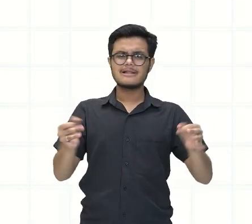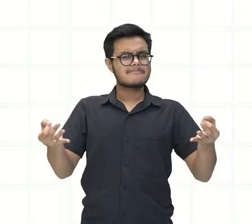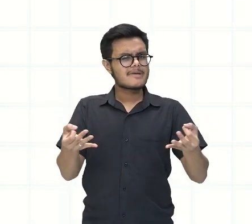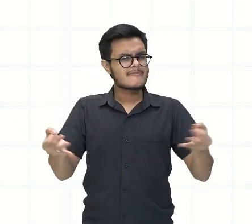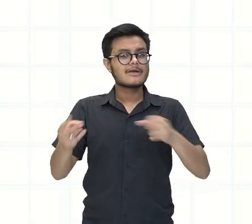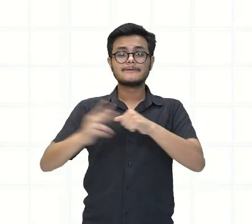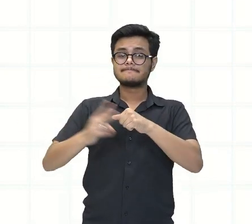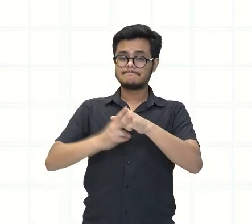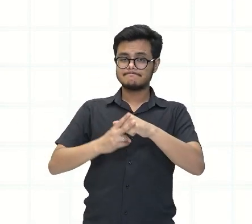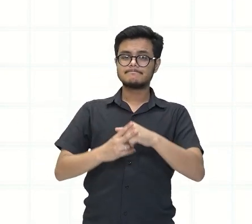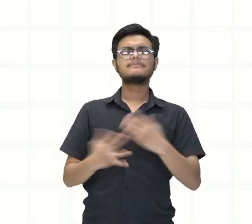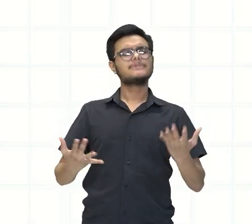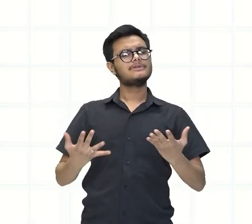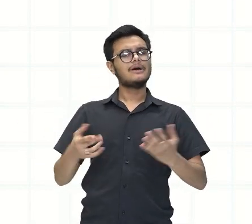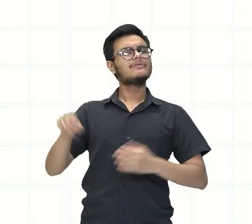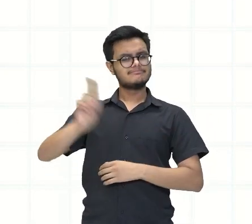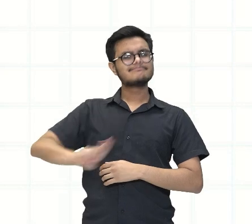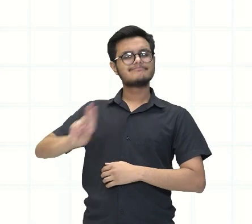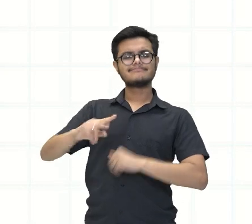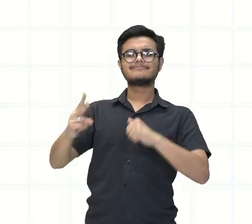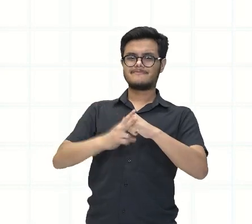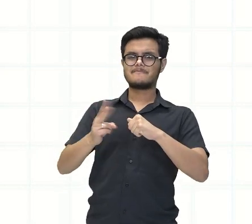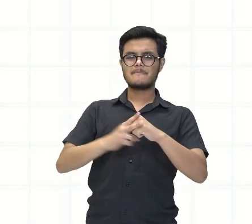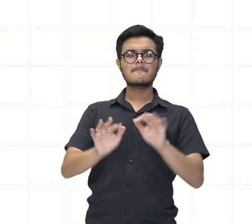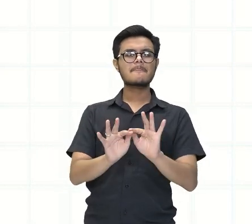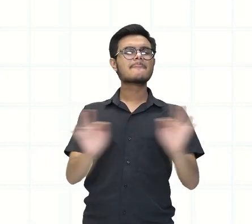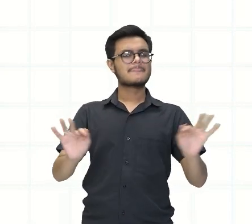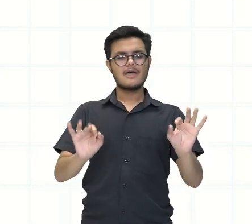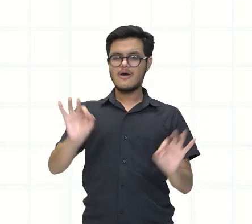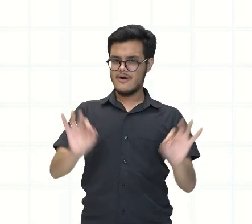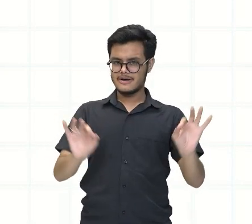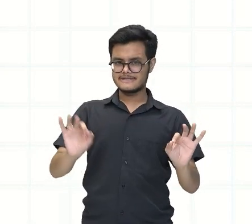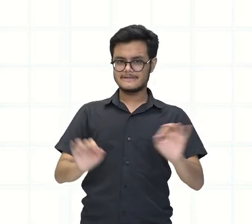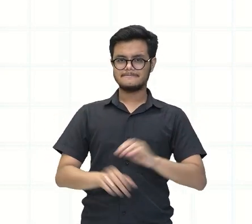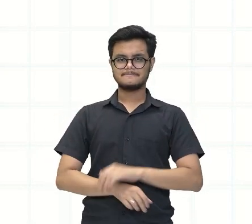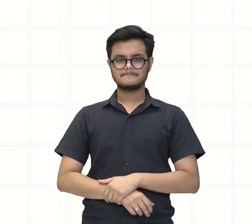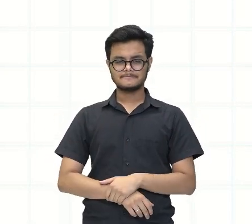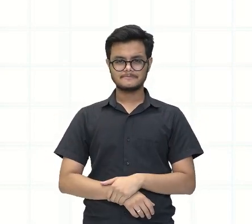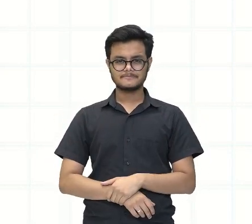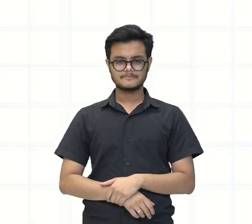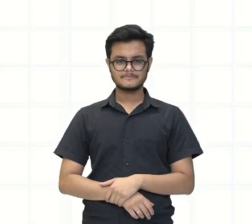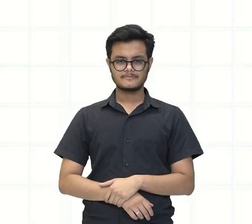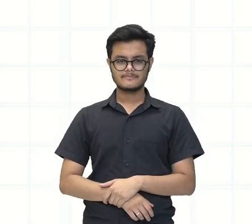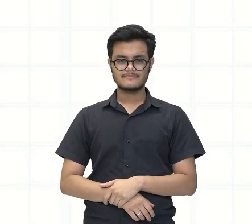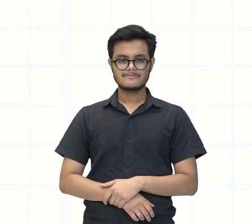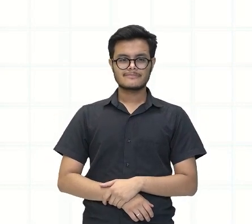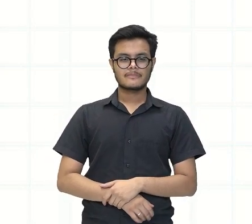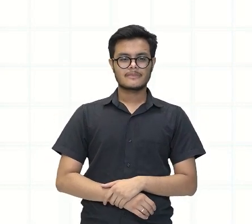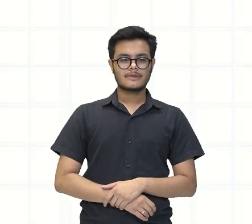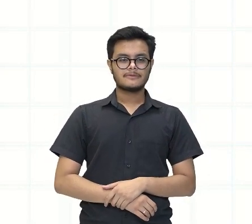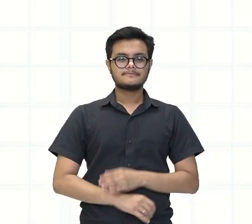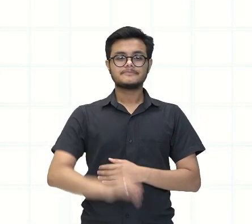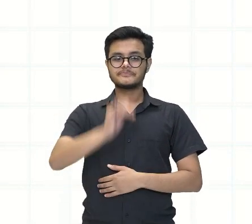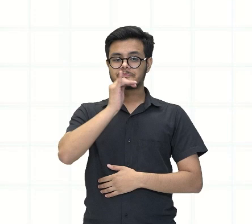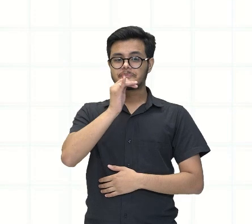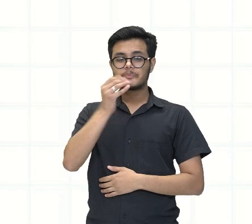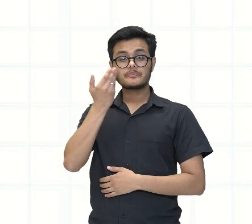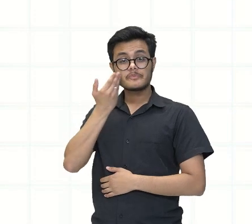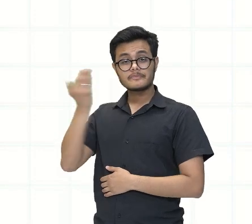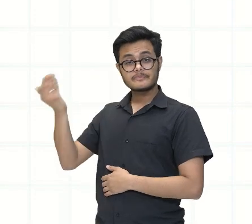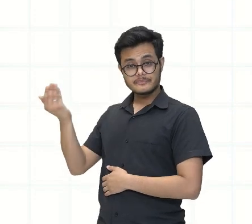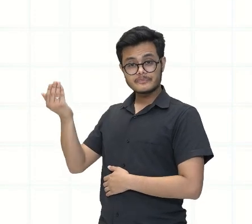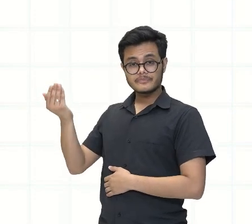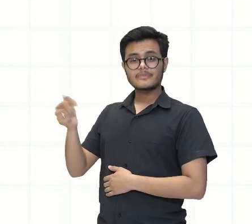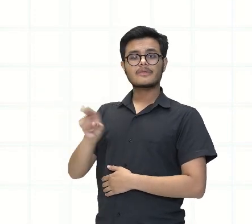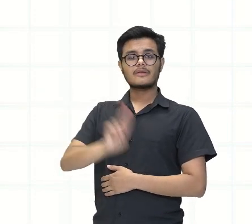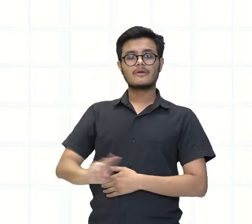função primordial nesse processo de organização de sentença. Acompanhem aqui, mais uma vez, aquele